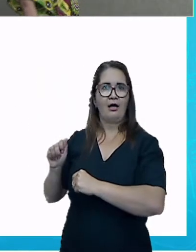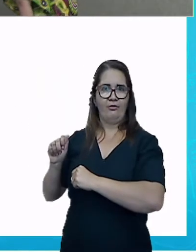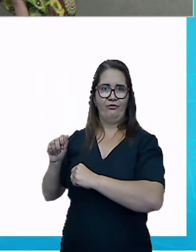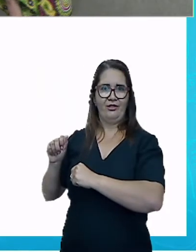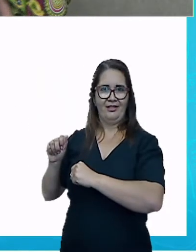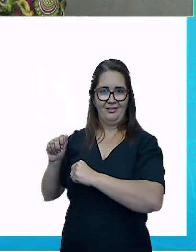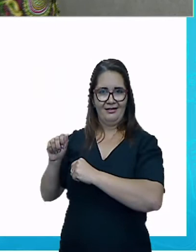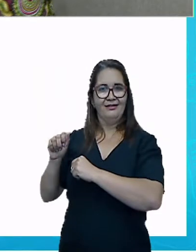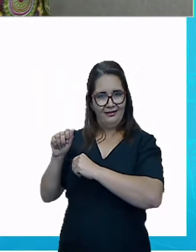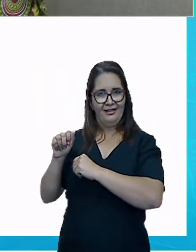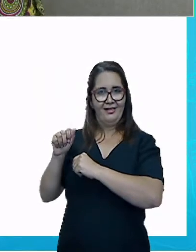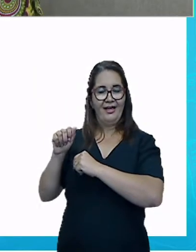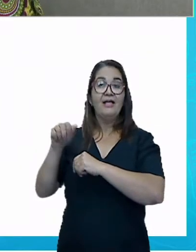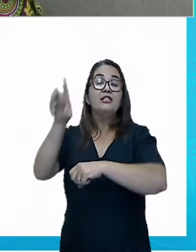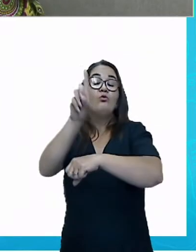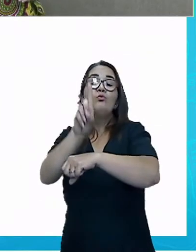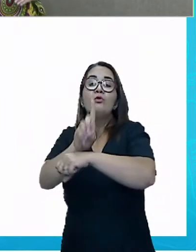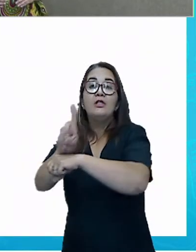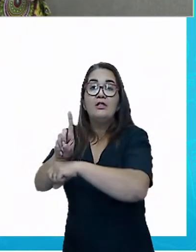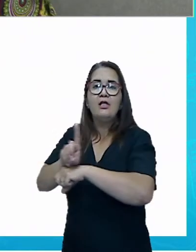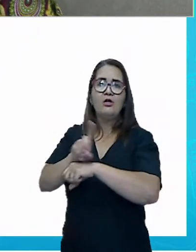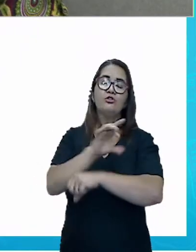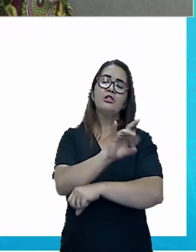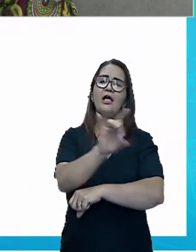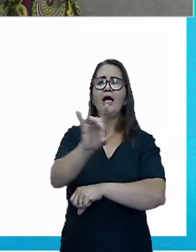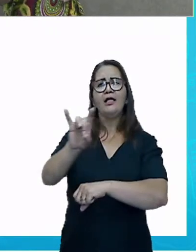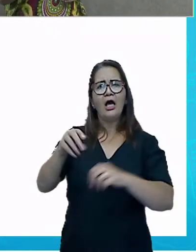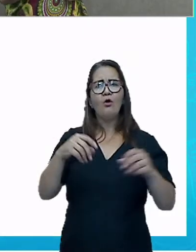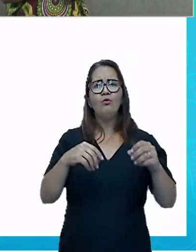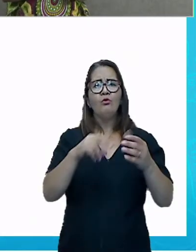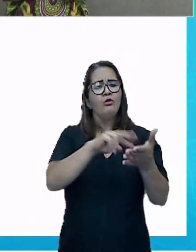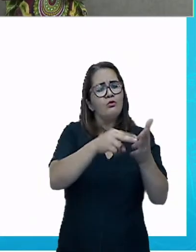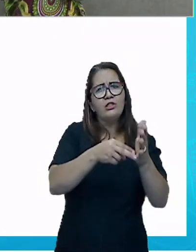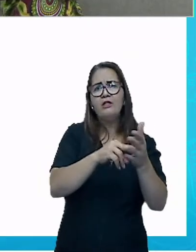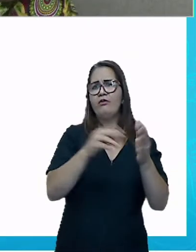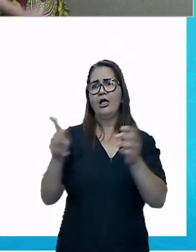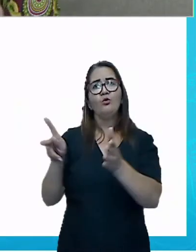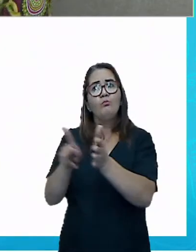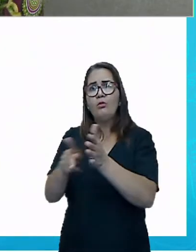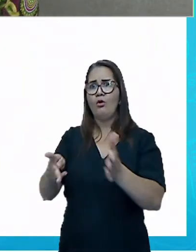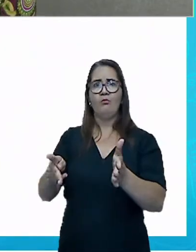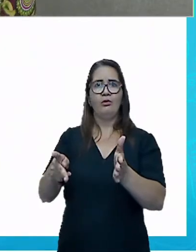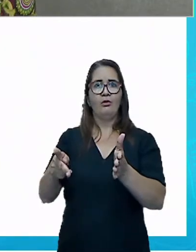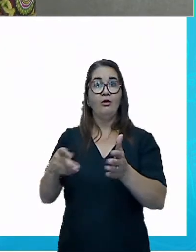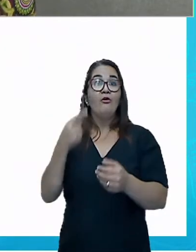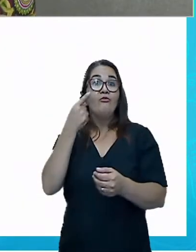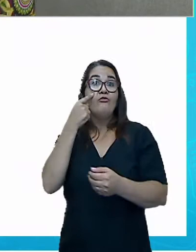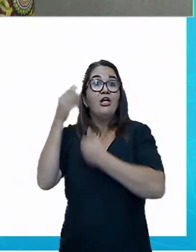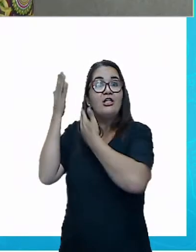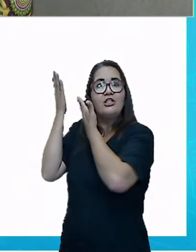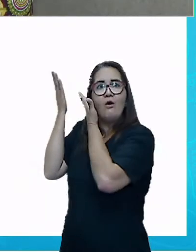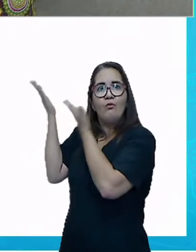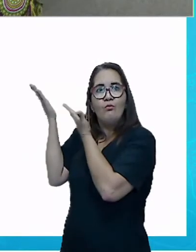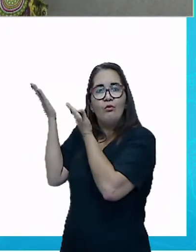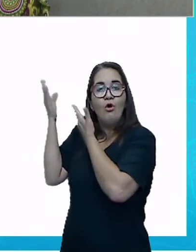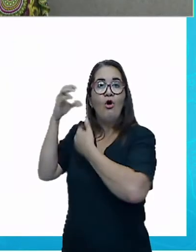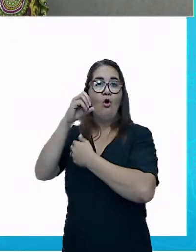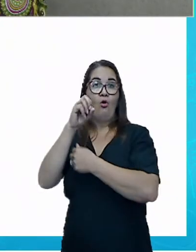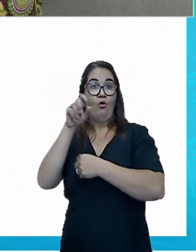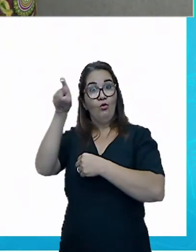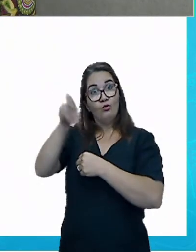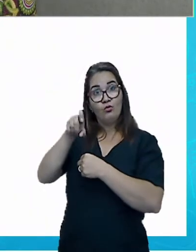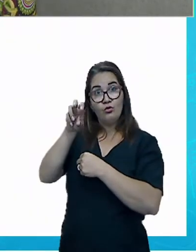e Exum. Cada um deles tem seu significado próprio, como Oxumaré é a